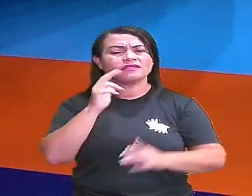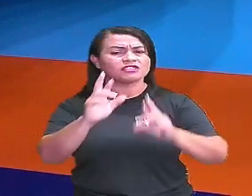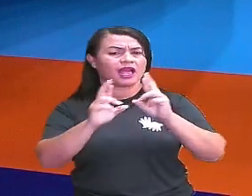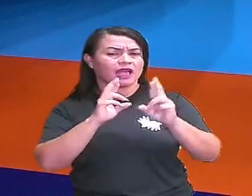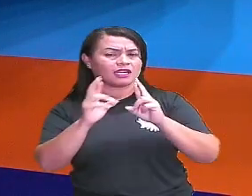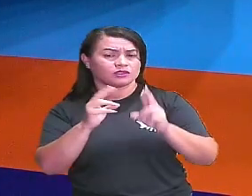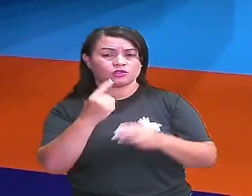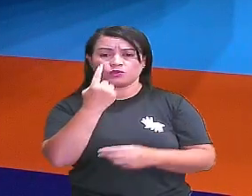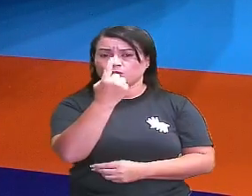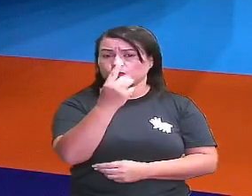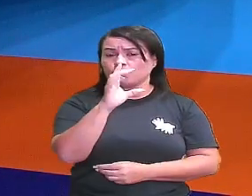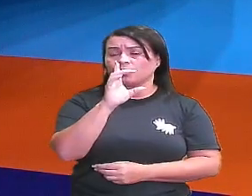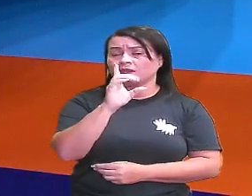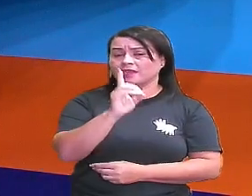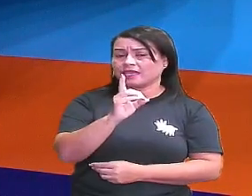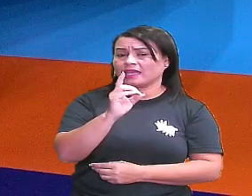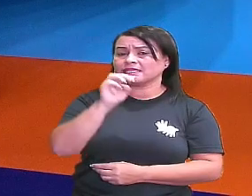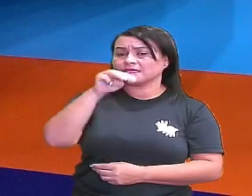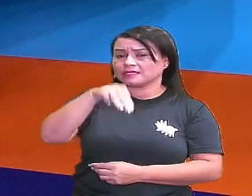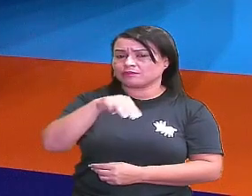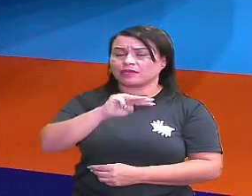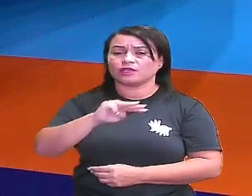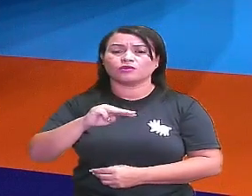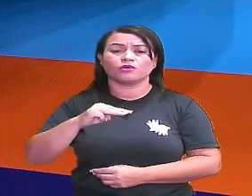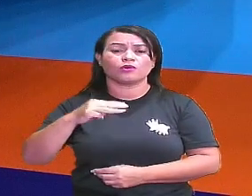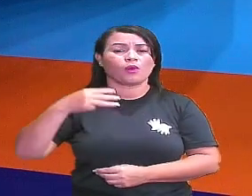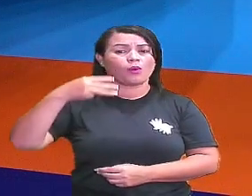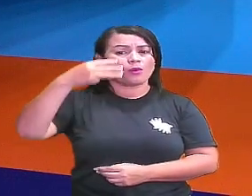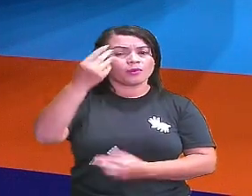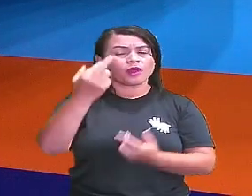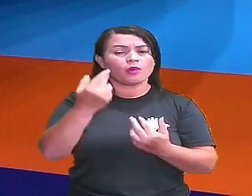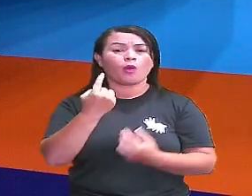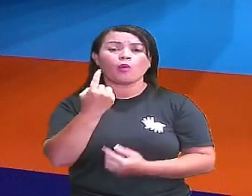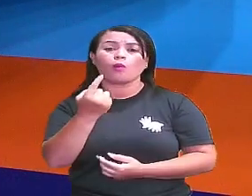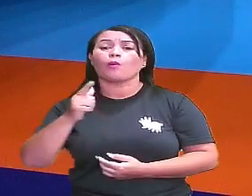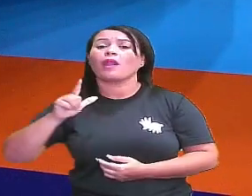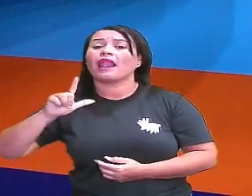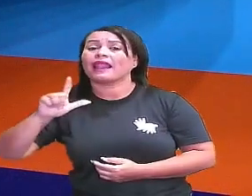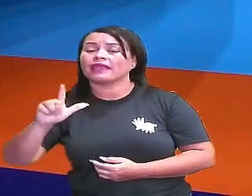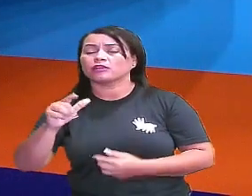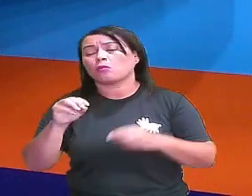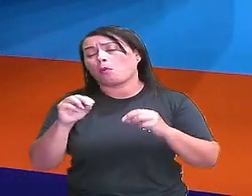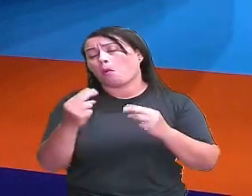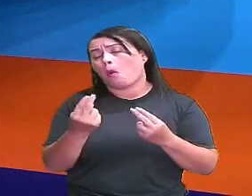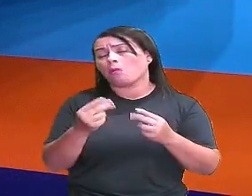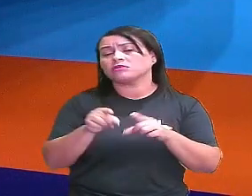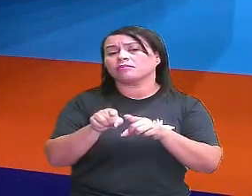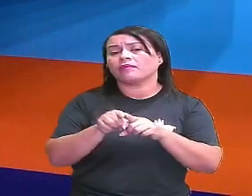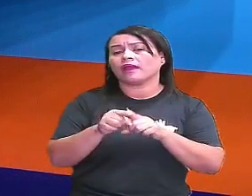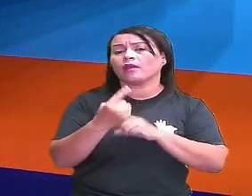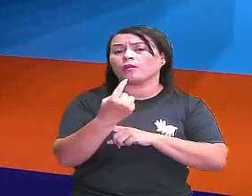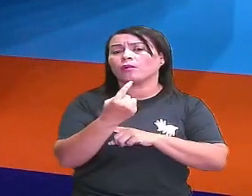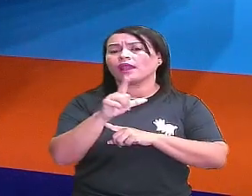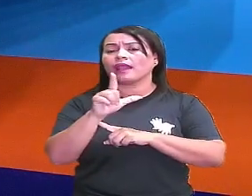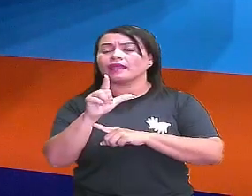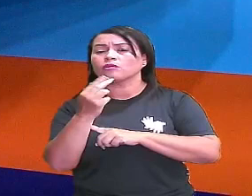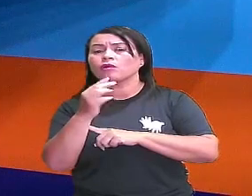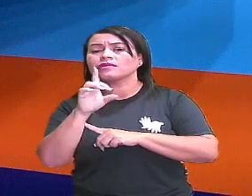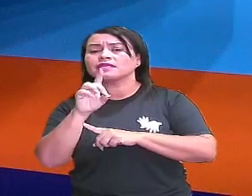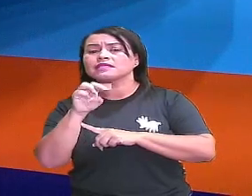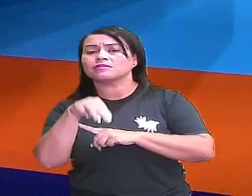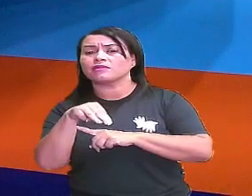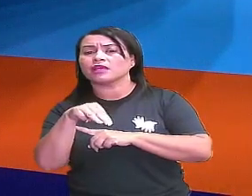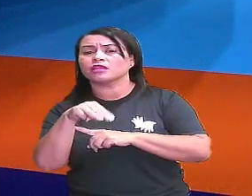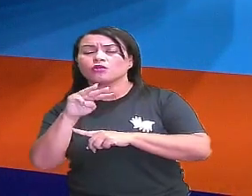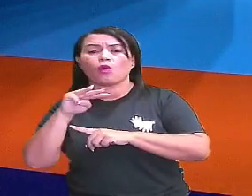1 decímetro cúbico é igual a 1 litro, né? Ou 1 litro igual a 1 decímetro cúbico. E